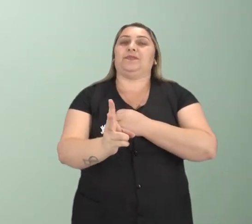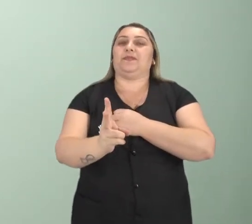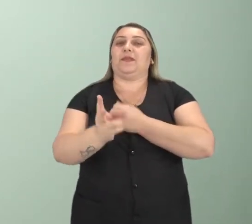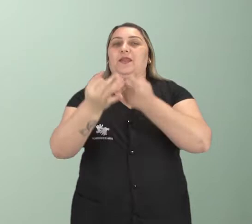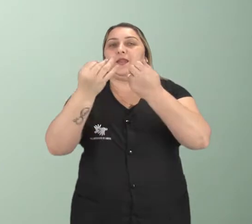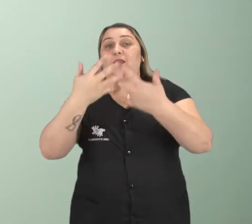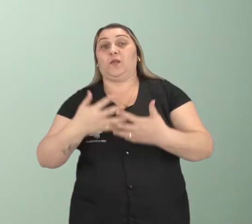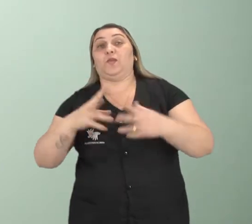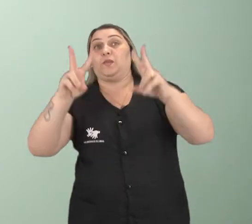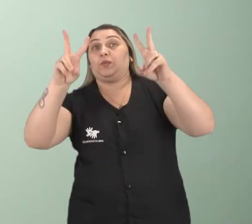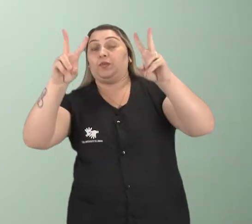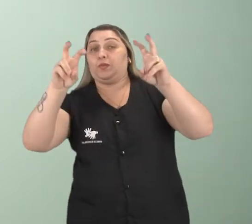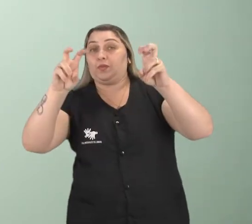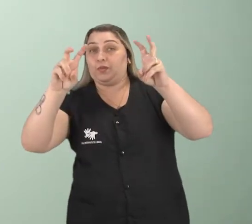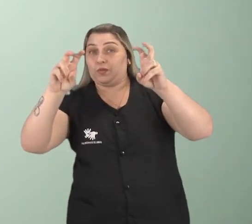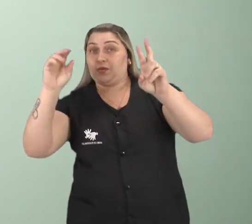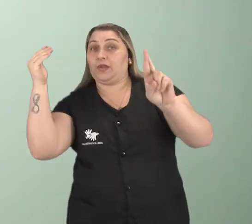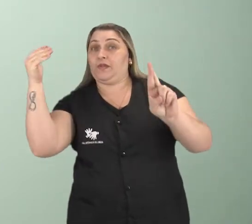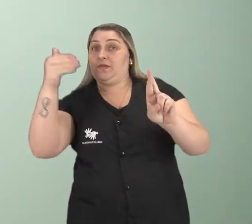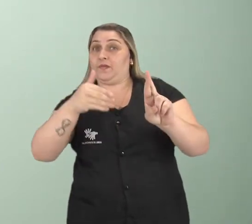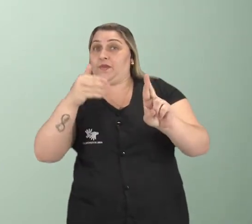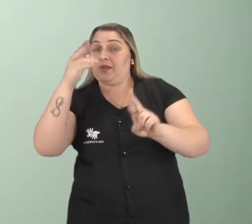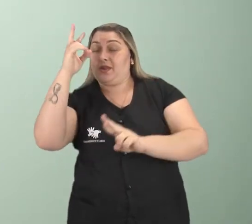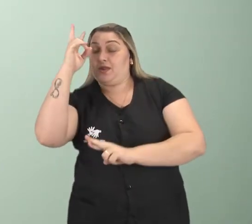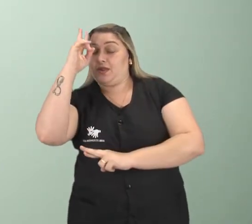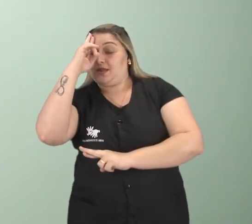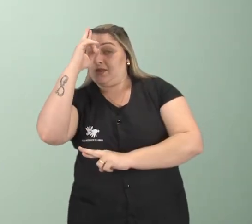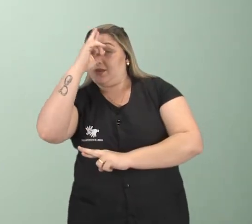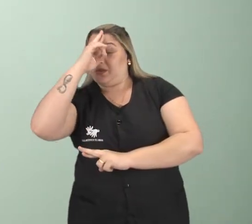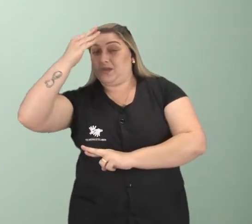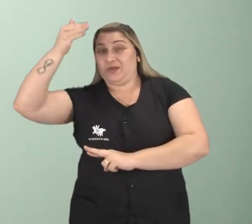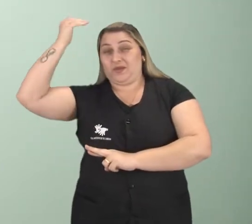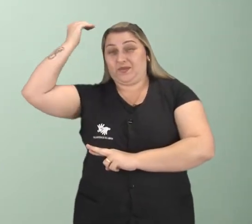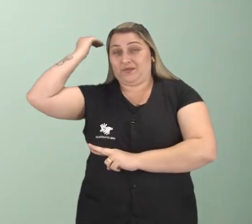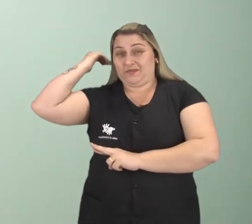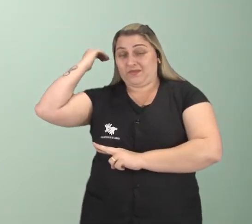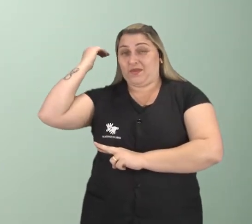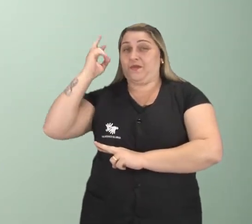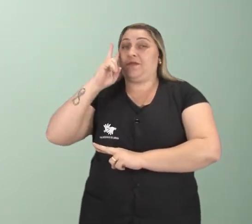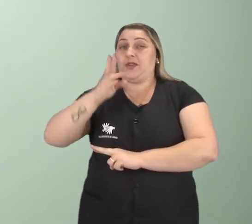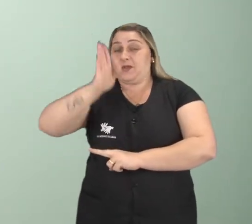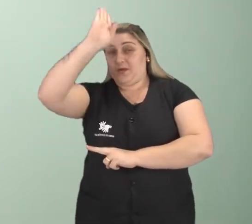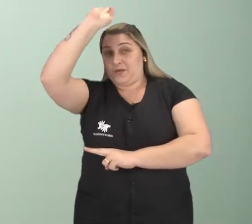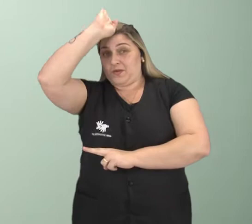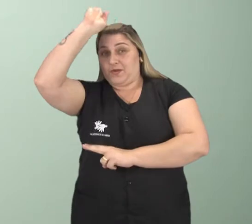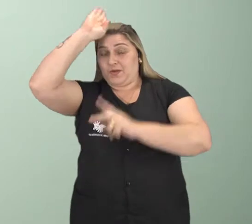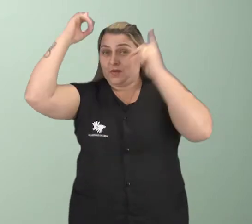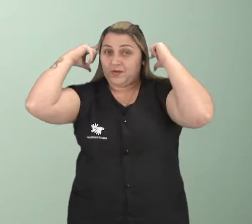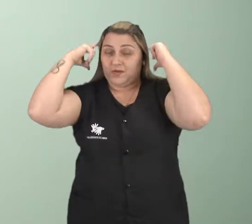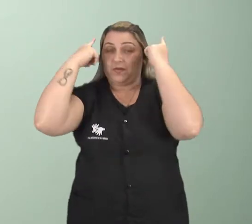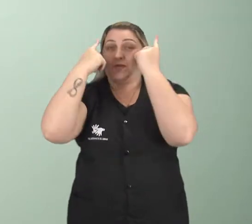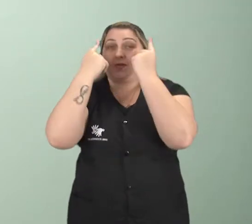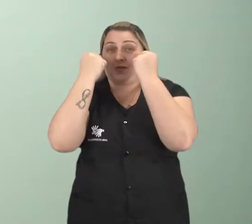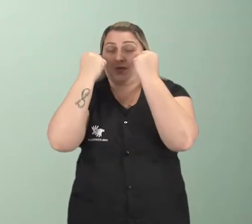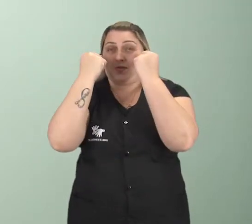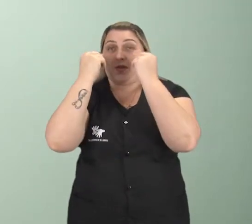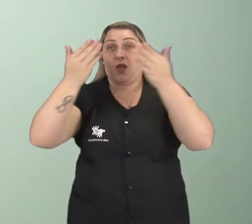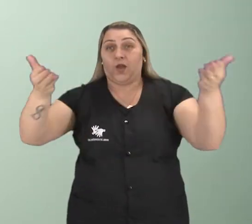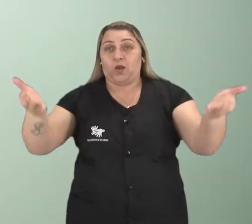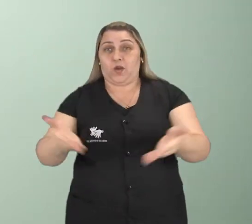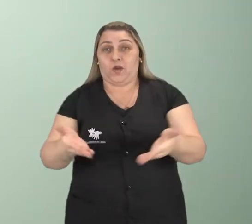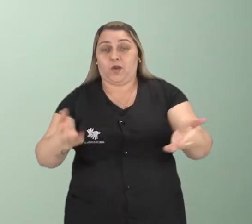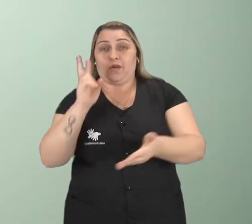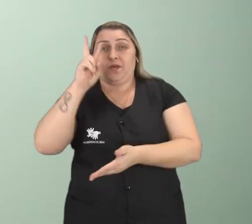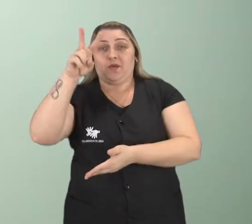aí ainda assuntos referentes à história antiga. Vocês viram Roma, Grécia, e hoje nós